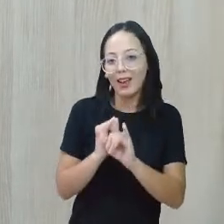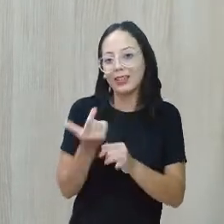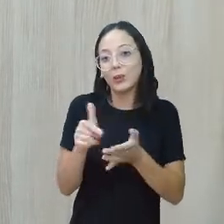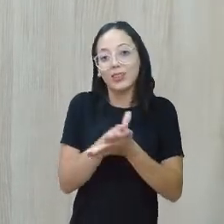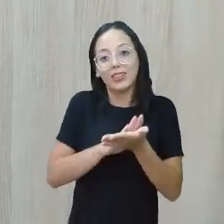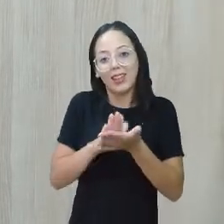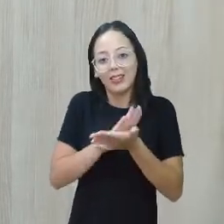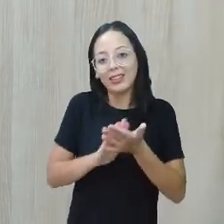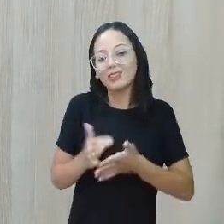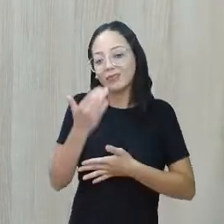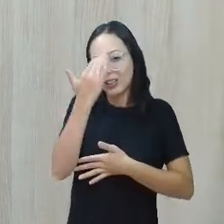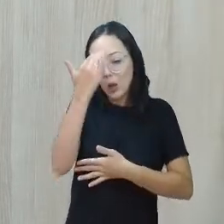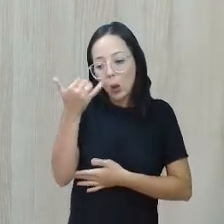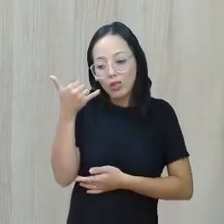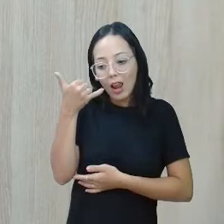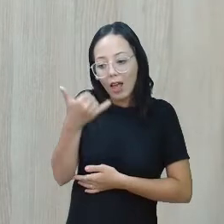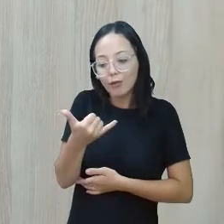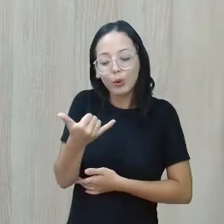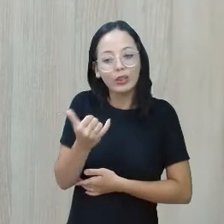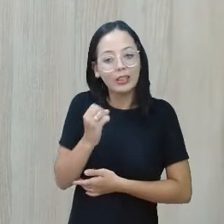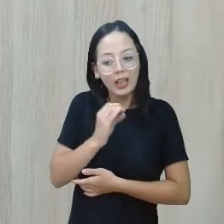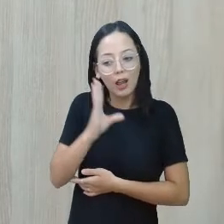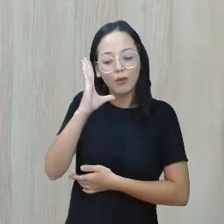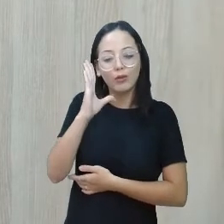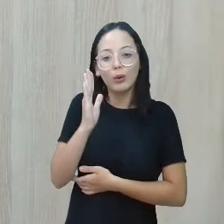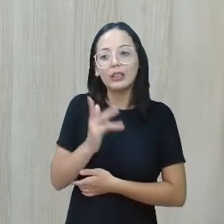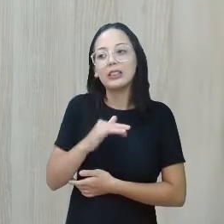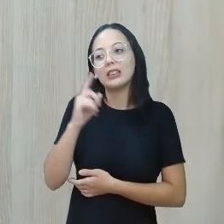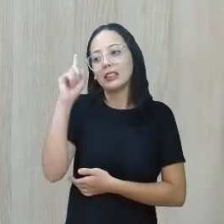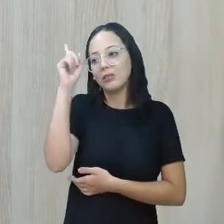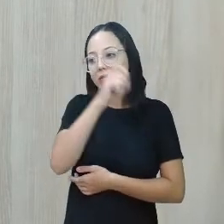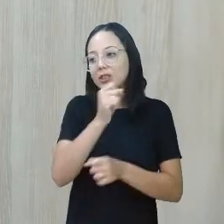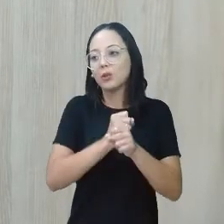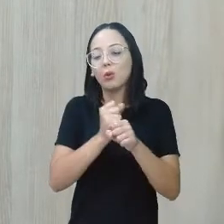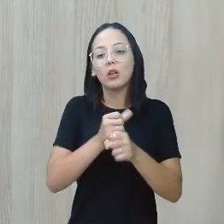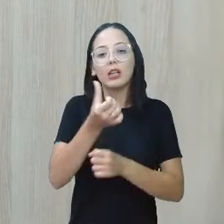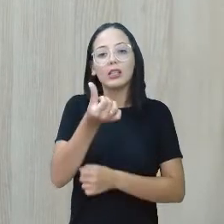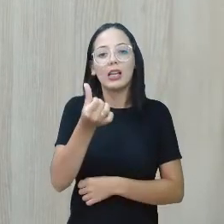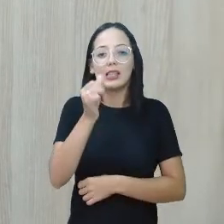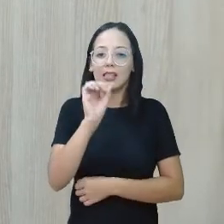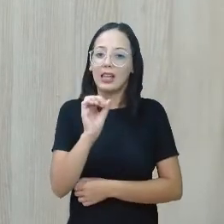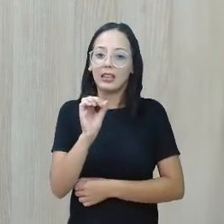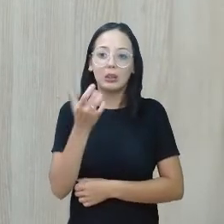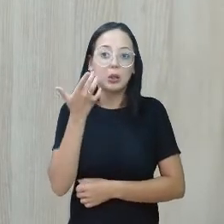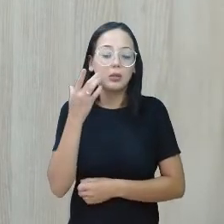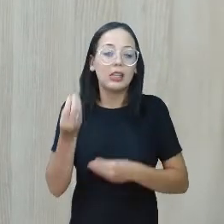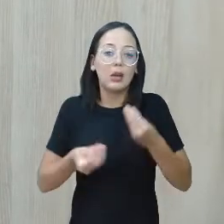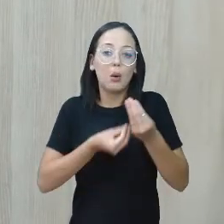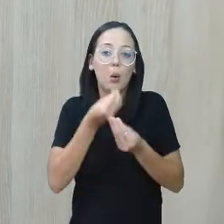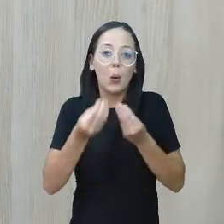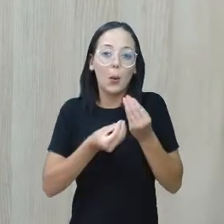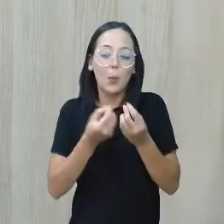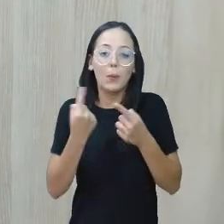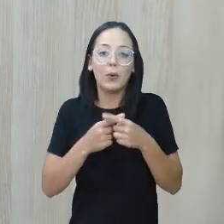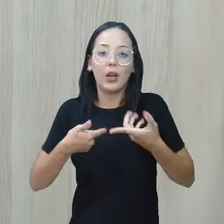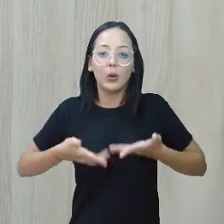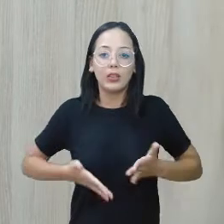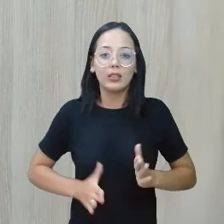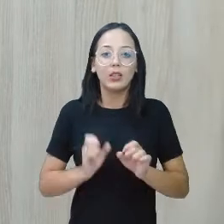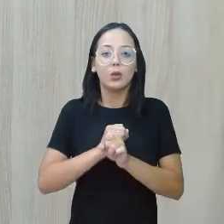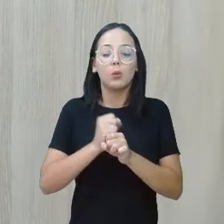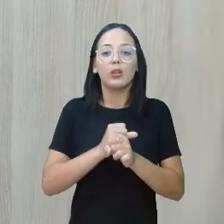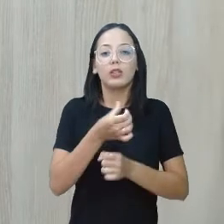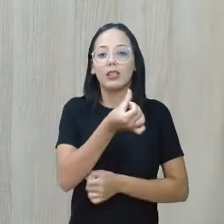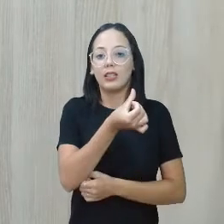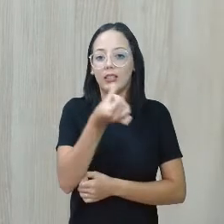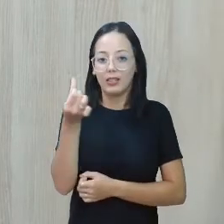nada disso. Até telefone era difícil na década de 60. Era. Não era? Era um negócio que eu acho que nem sei como era, porque eu nasci em